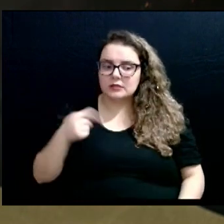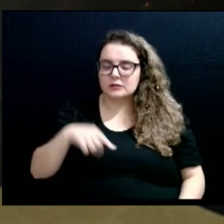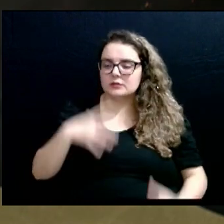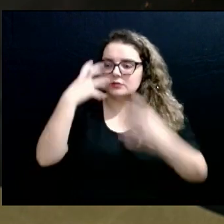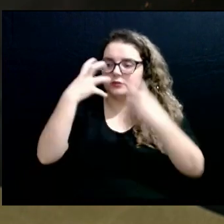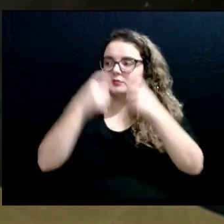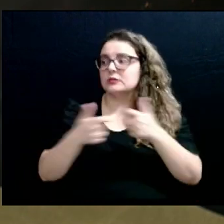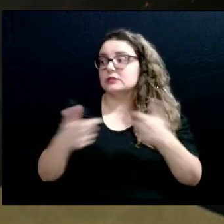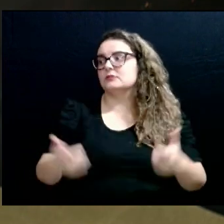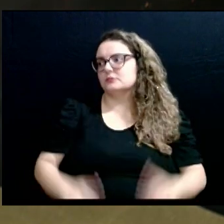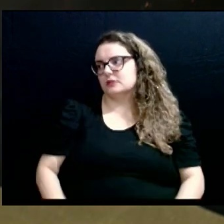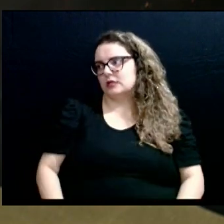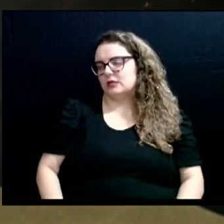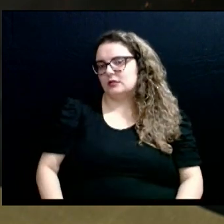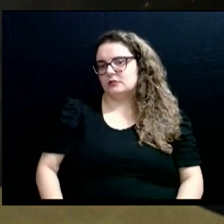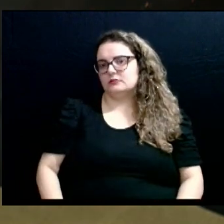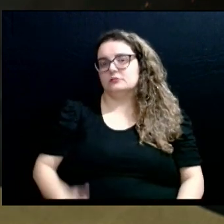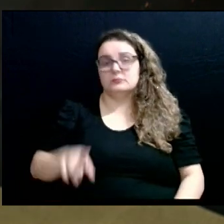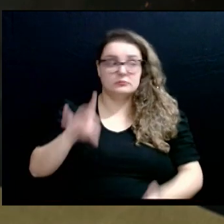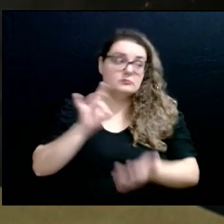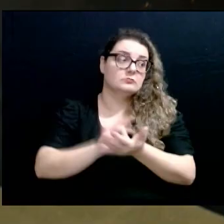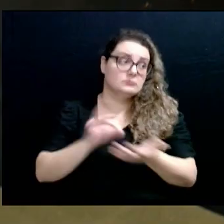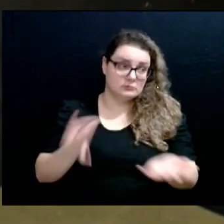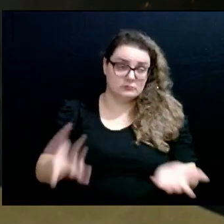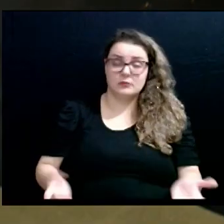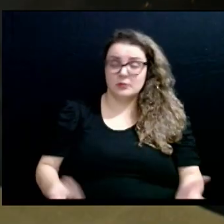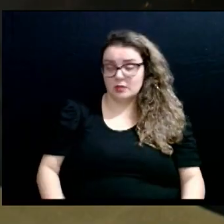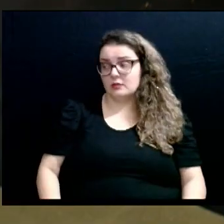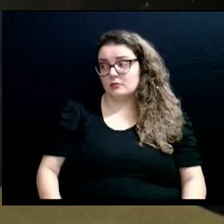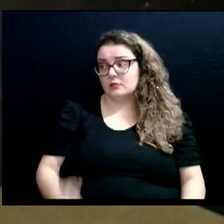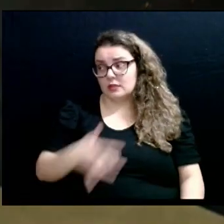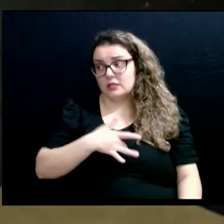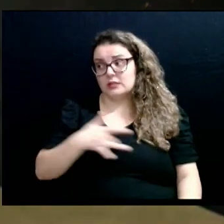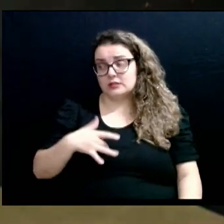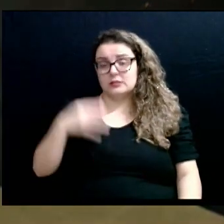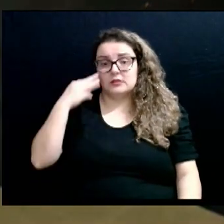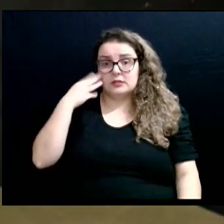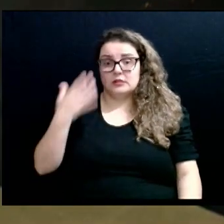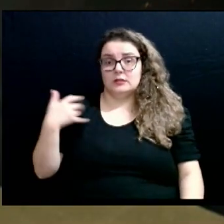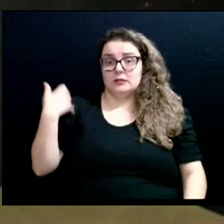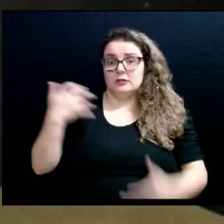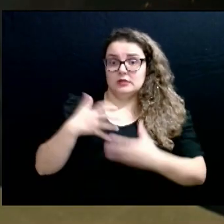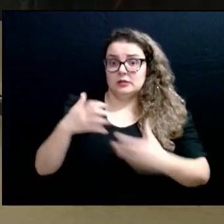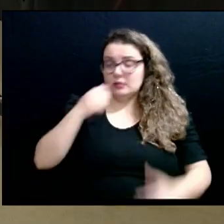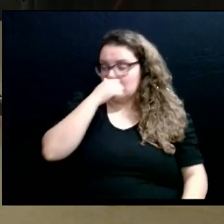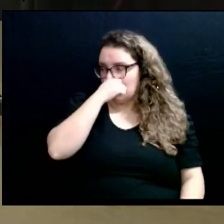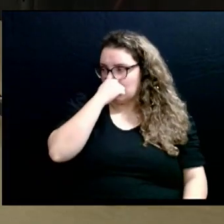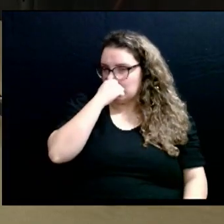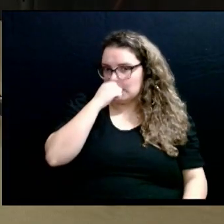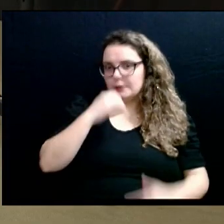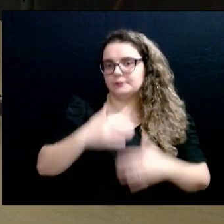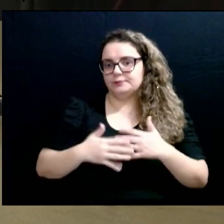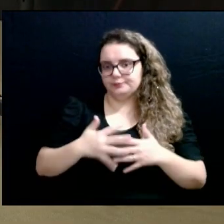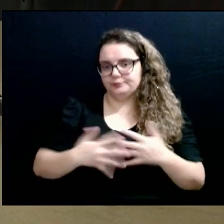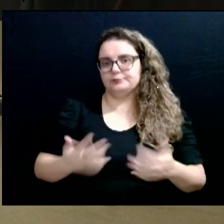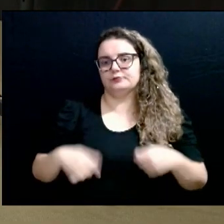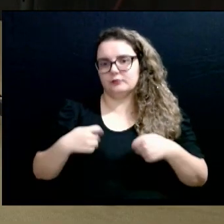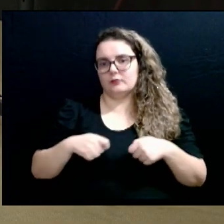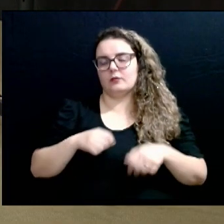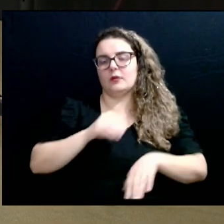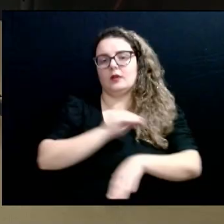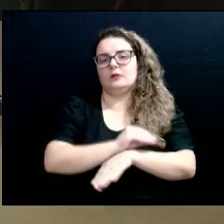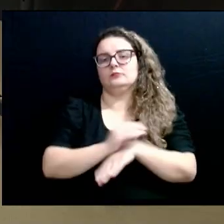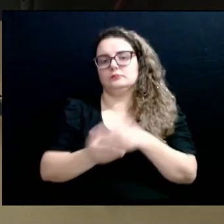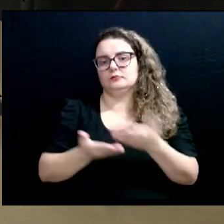e que realmente a saúde mental desse idoso foi comprometida e precisa de um tratamento? Uhum.